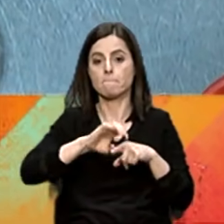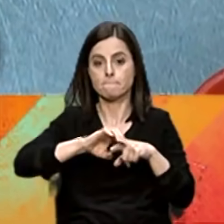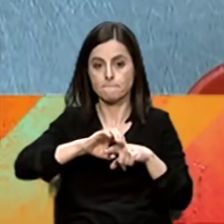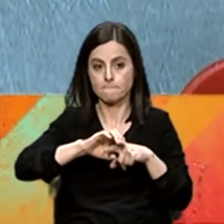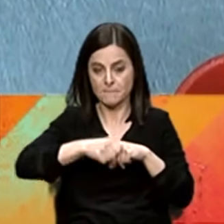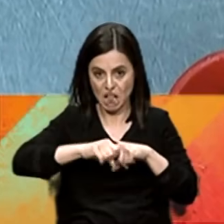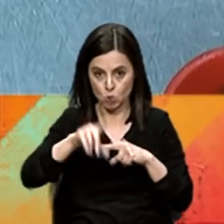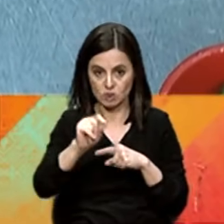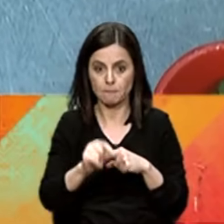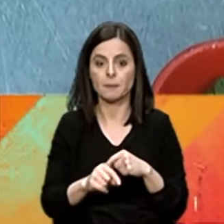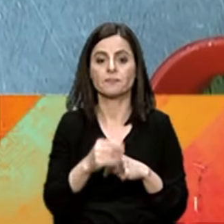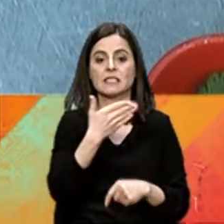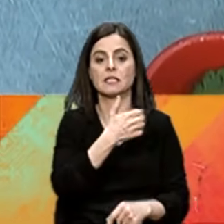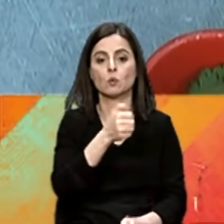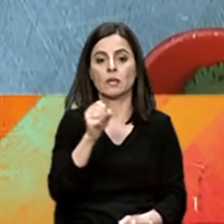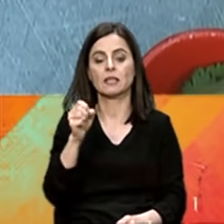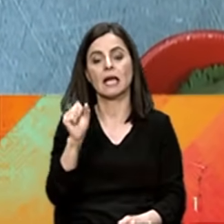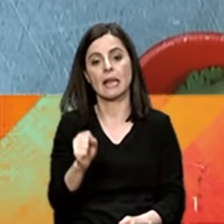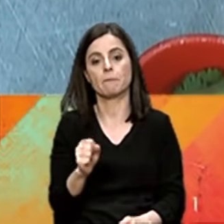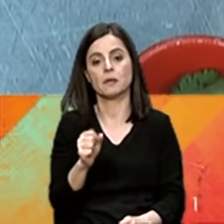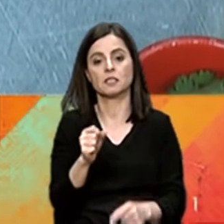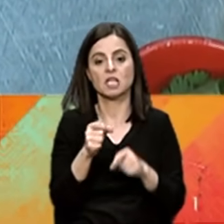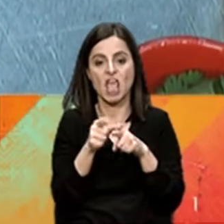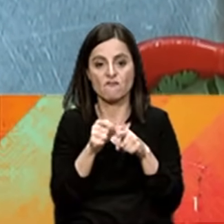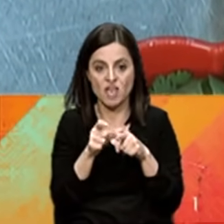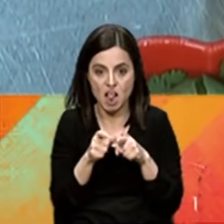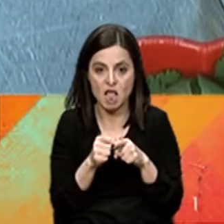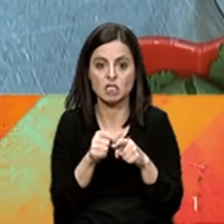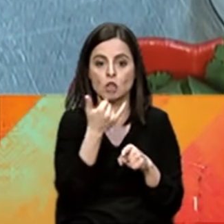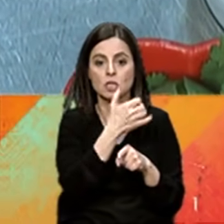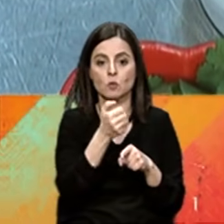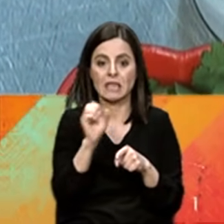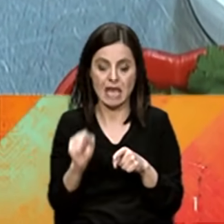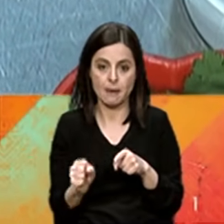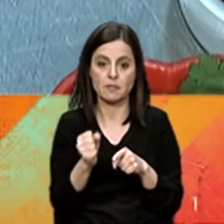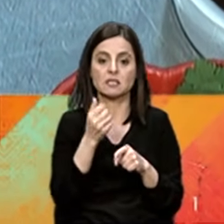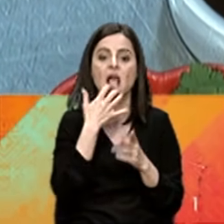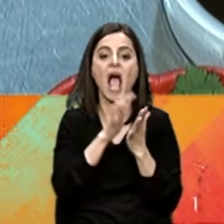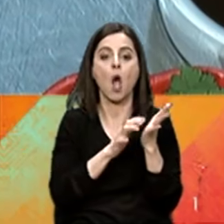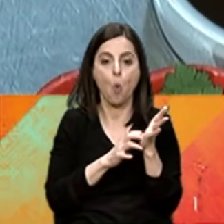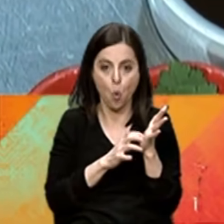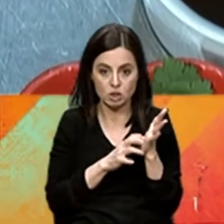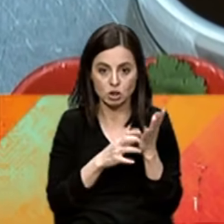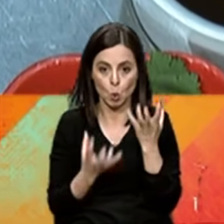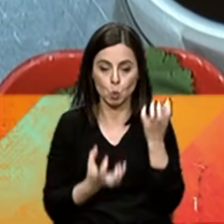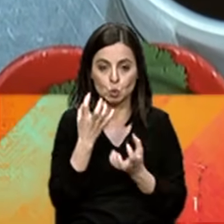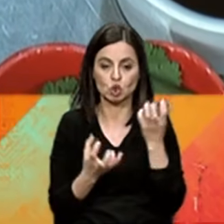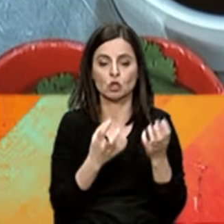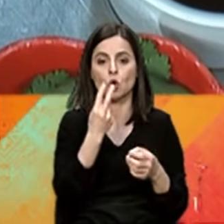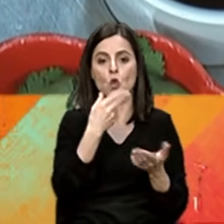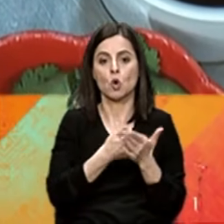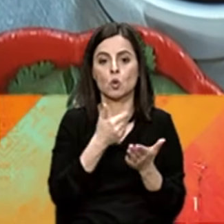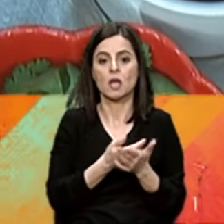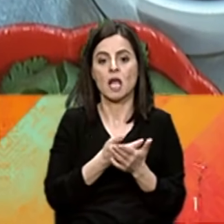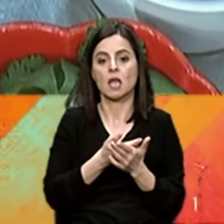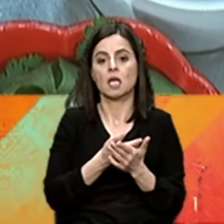150 gramas de ervilhas, 250 gramas de arroz integral cozido, 2 colheres de sopa de molho de soja, 3 ovos, sal e pimenta preta